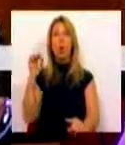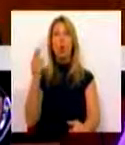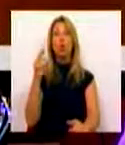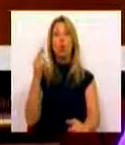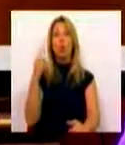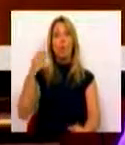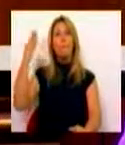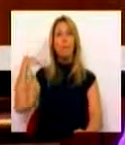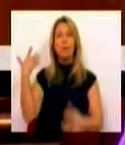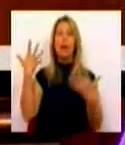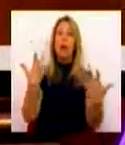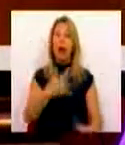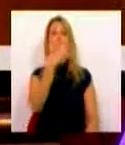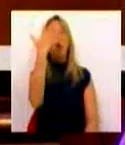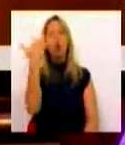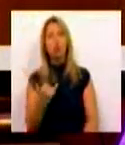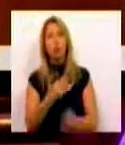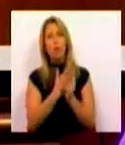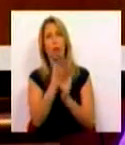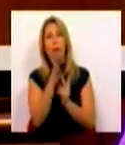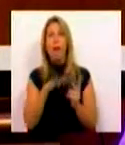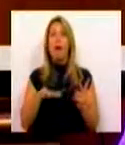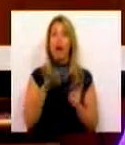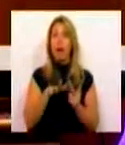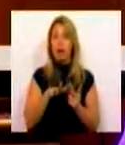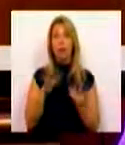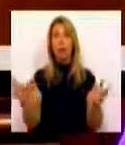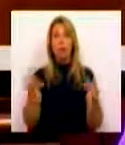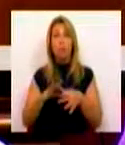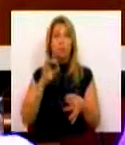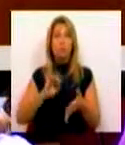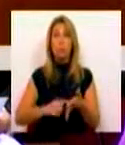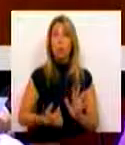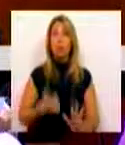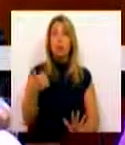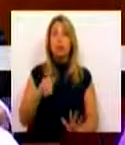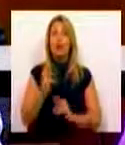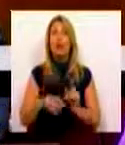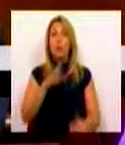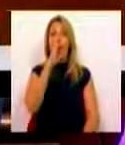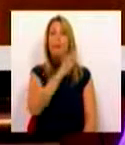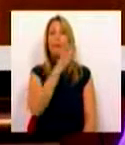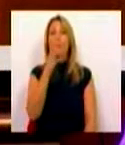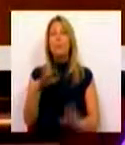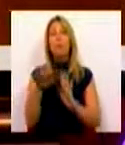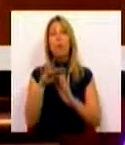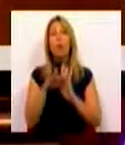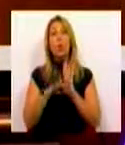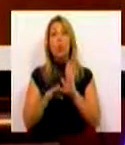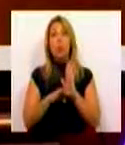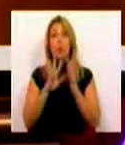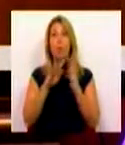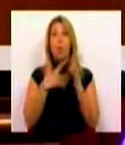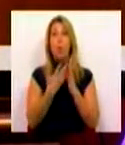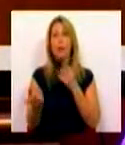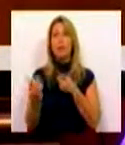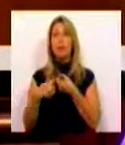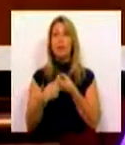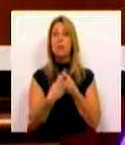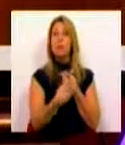segunda dimensão que se prende com aquilo que é essencial, que é a execução do programa do quadro de